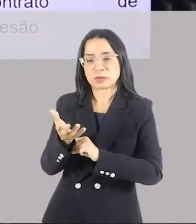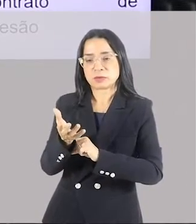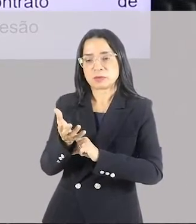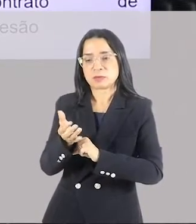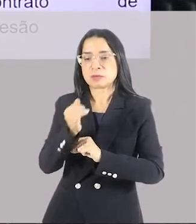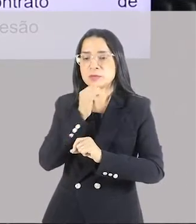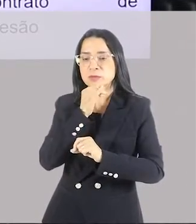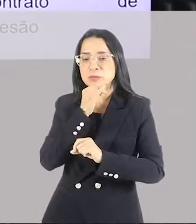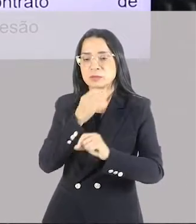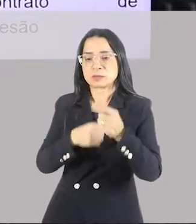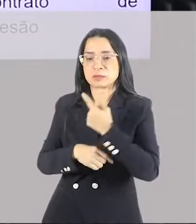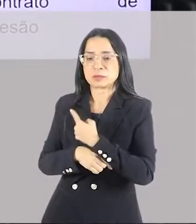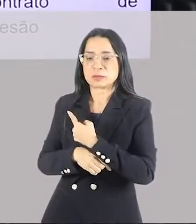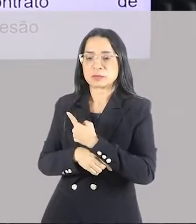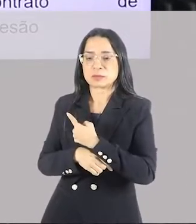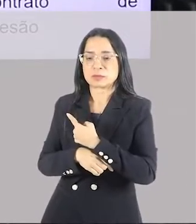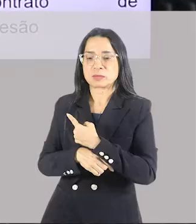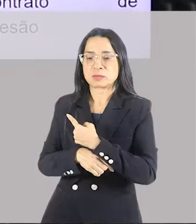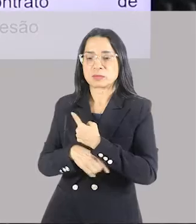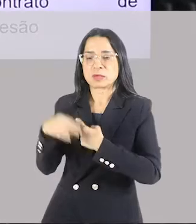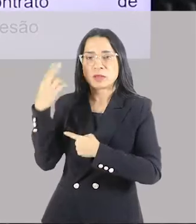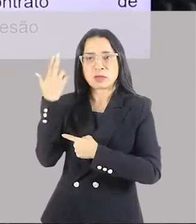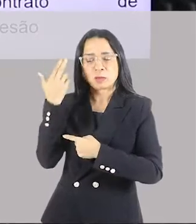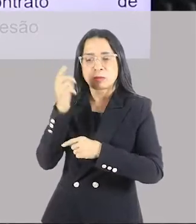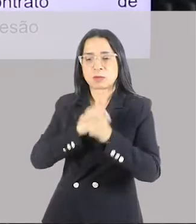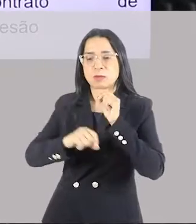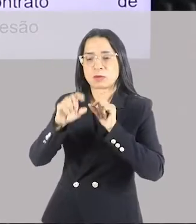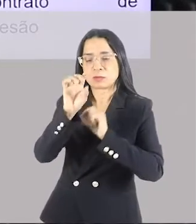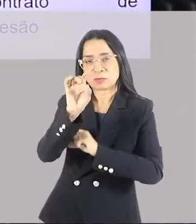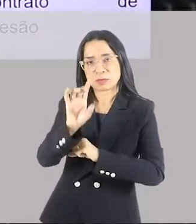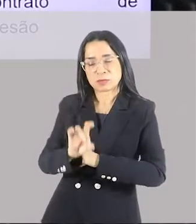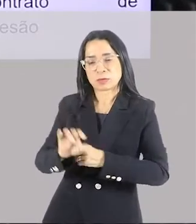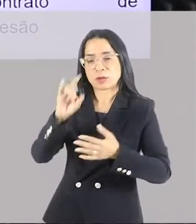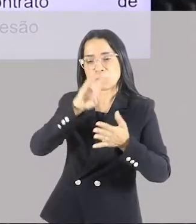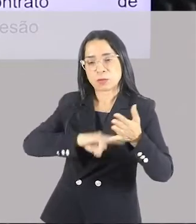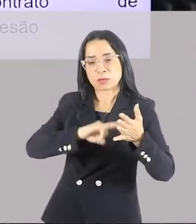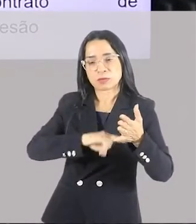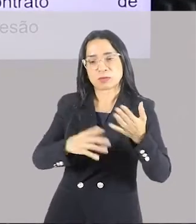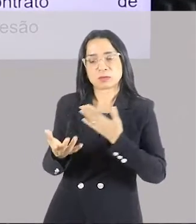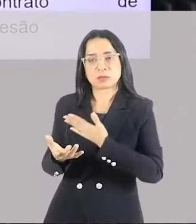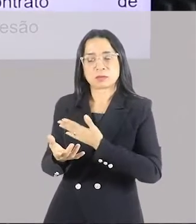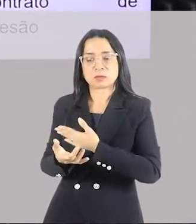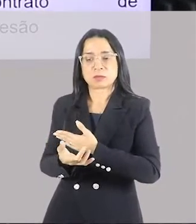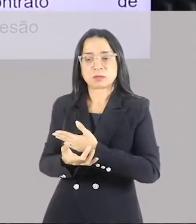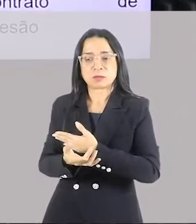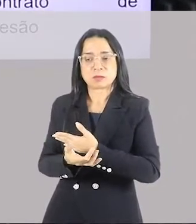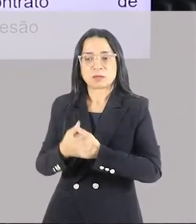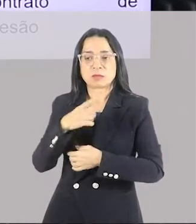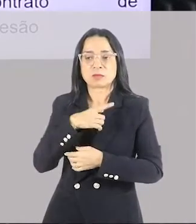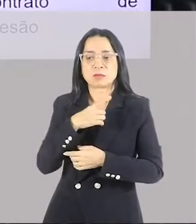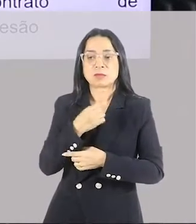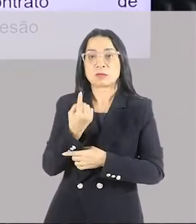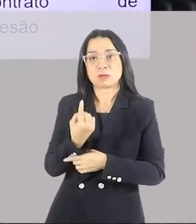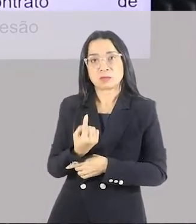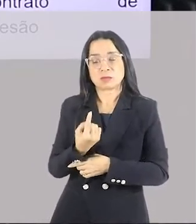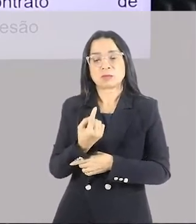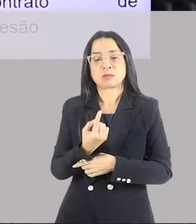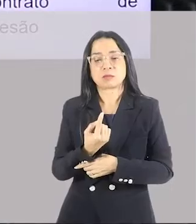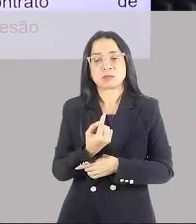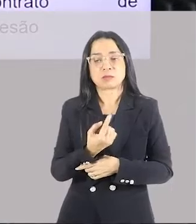de natureza especial. Quanto à natureza jurídica, na concessão nós temos um